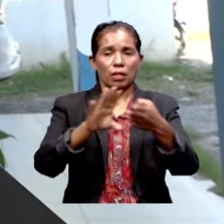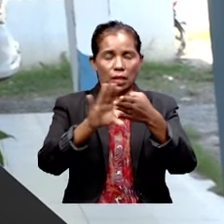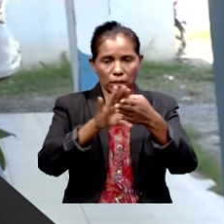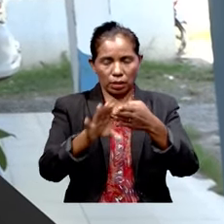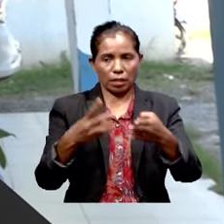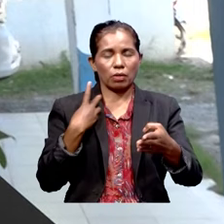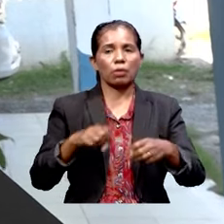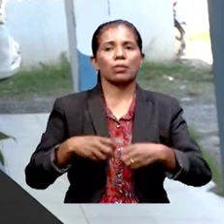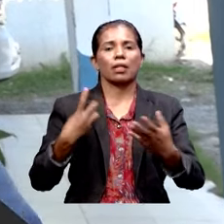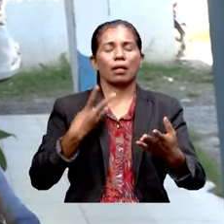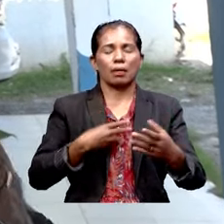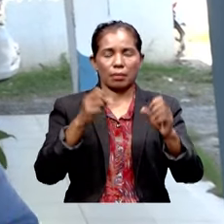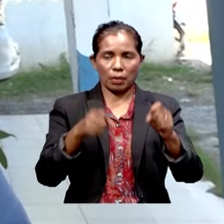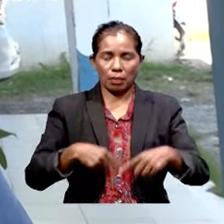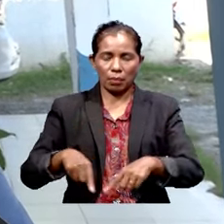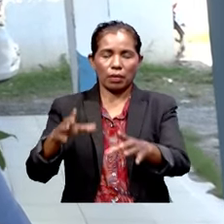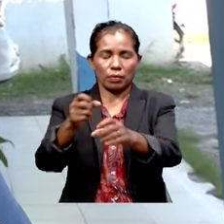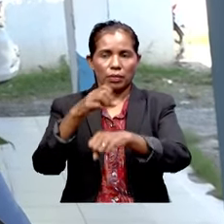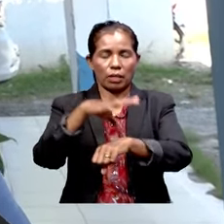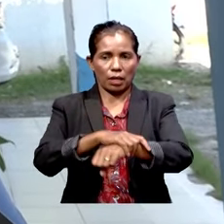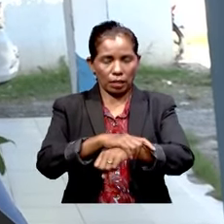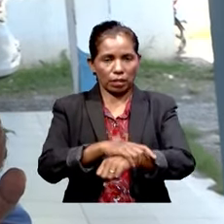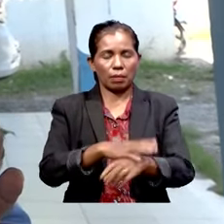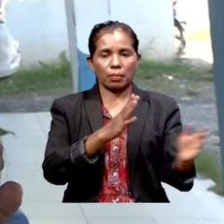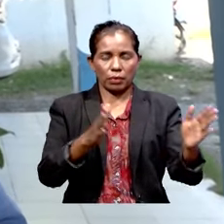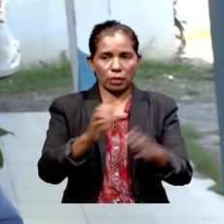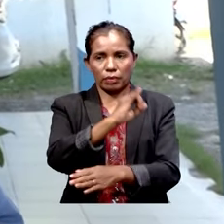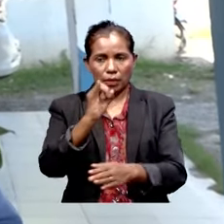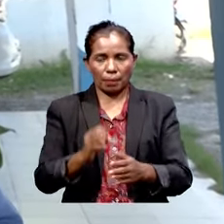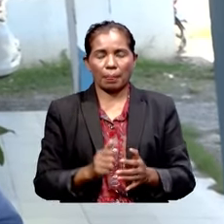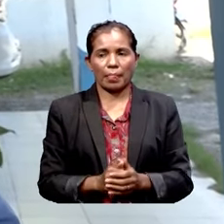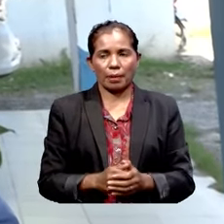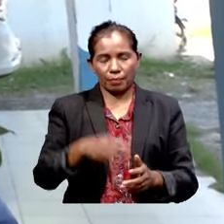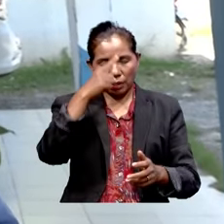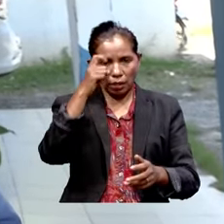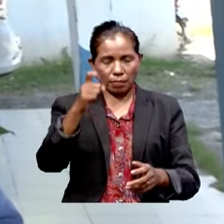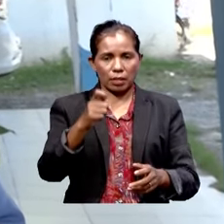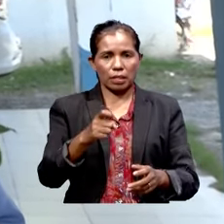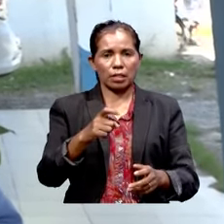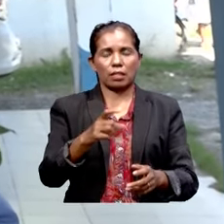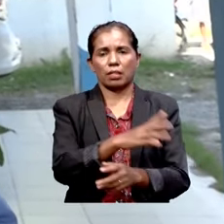bele ba foto nia para tu halo processo de investigação. E nia cronologia né, kata